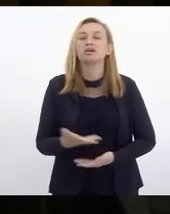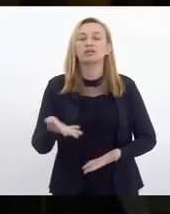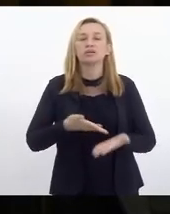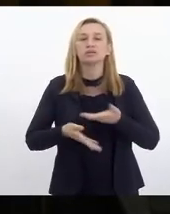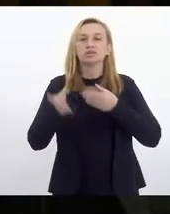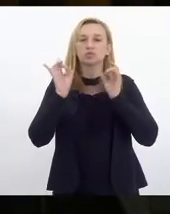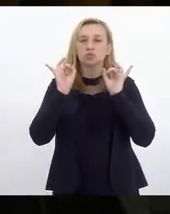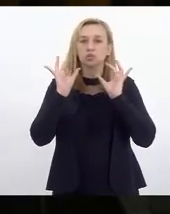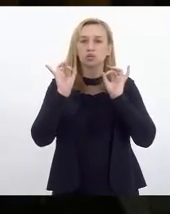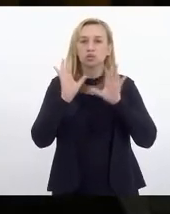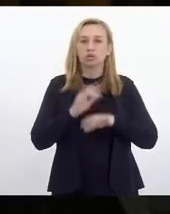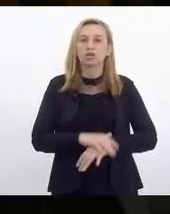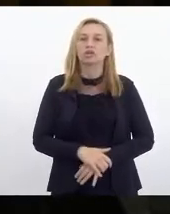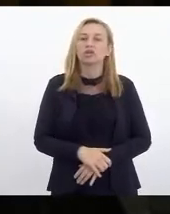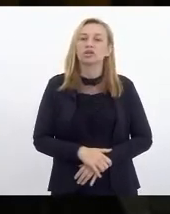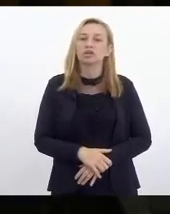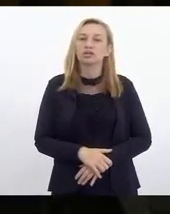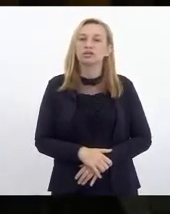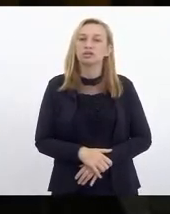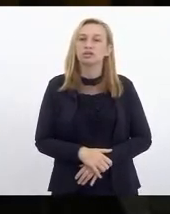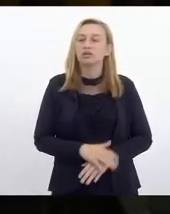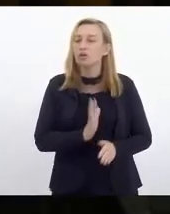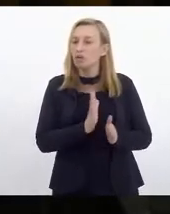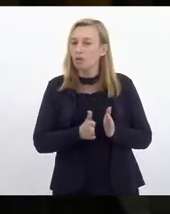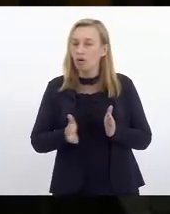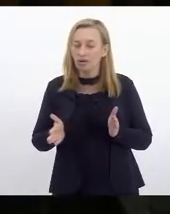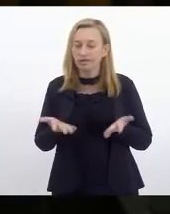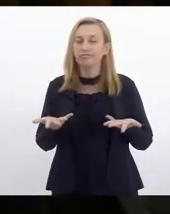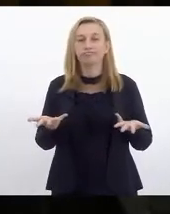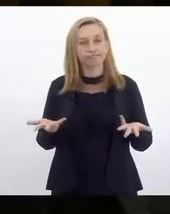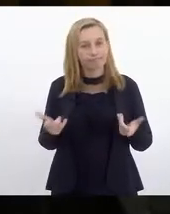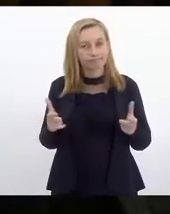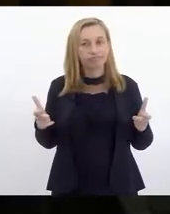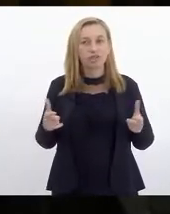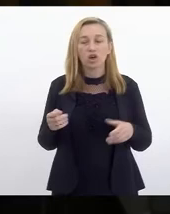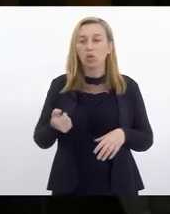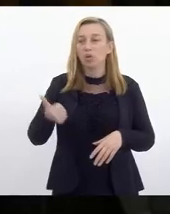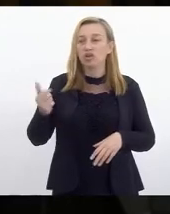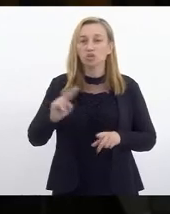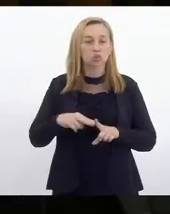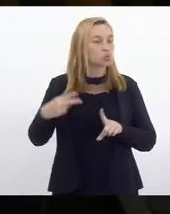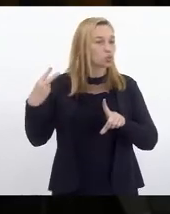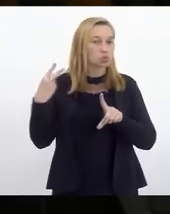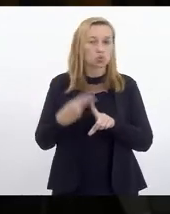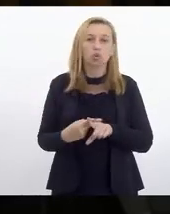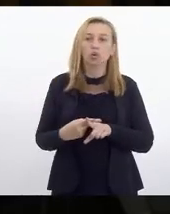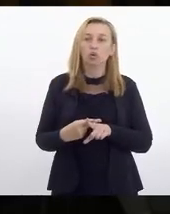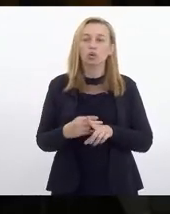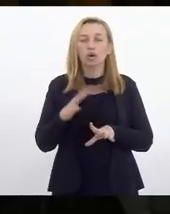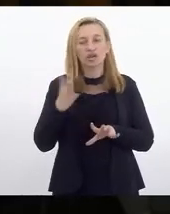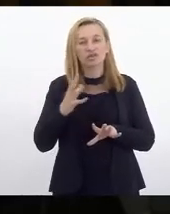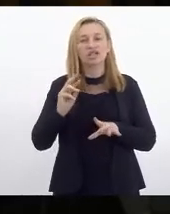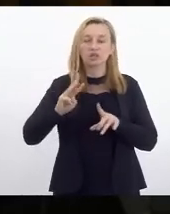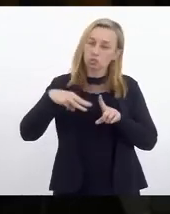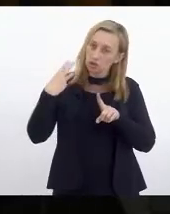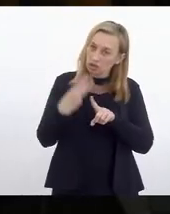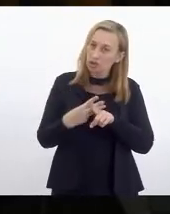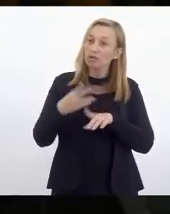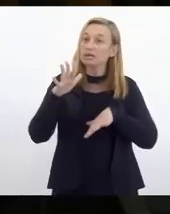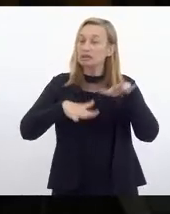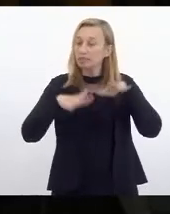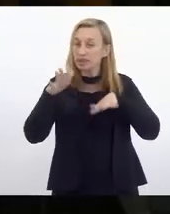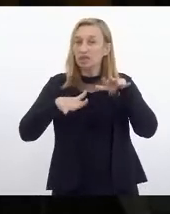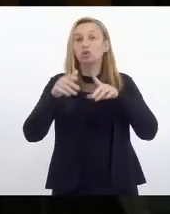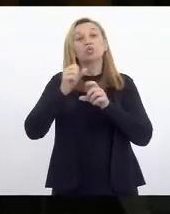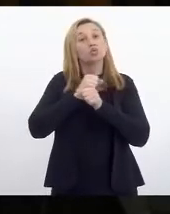participação especial, ordem de grandeza, é quase o dobro, às vezes até quase o triplo, dependendo do